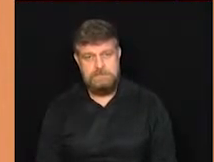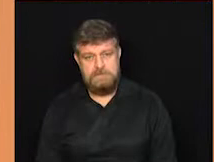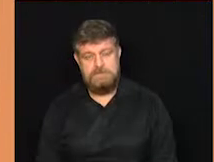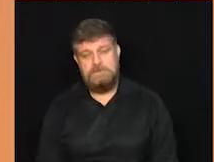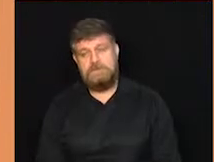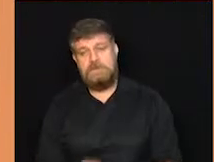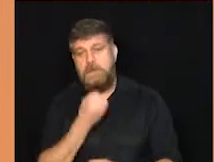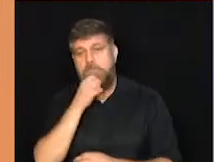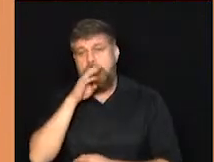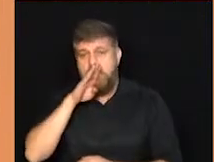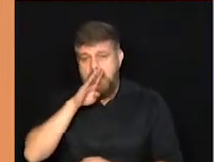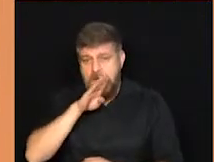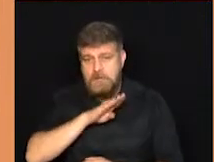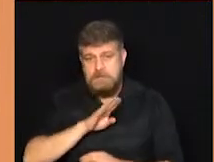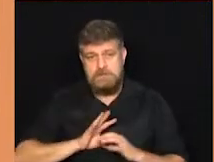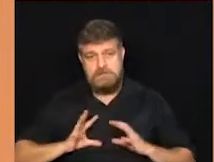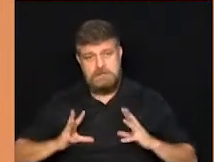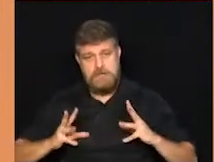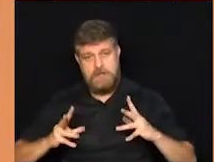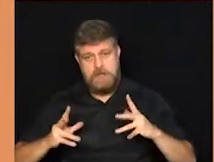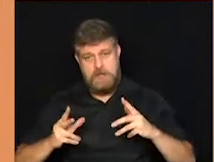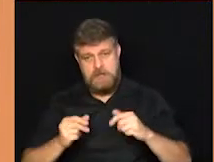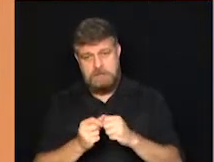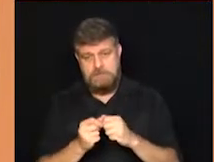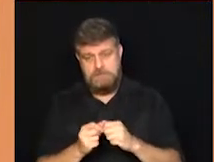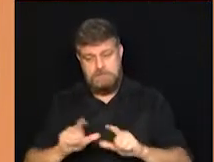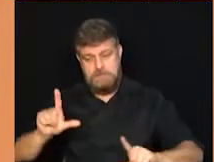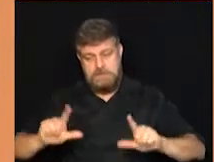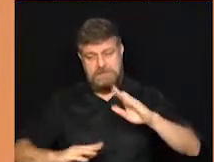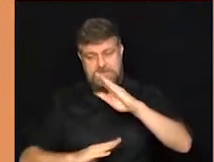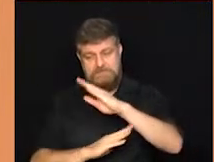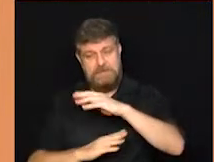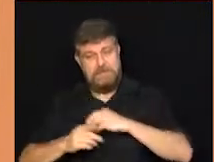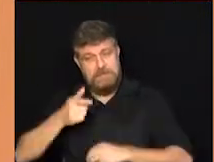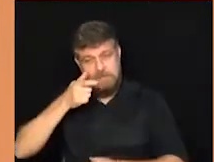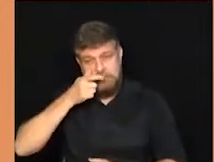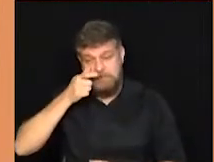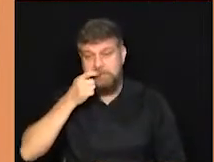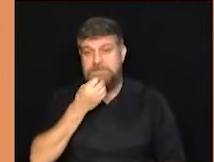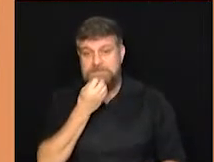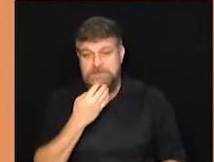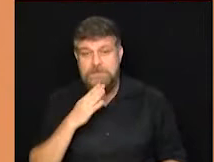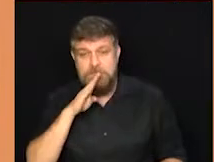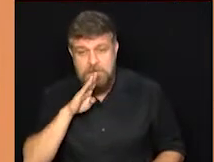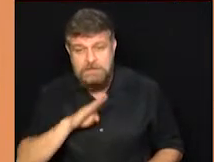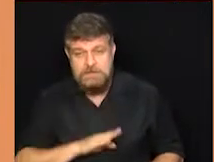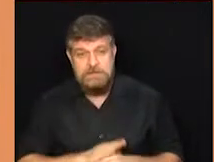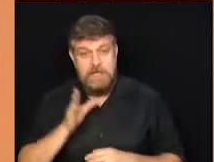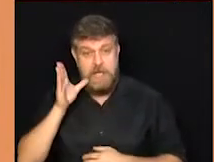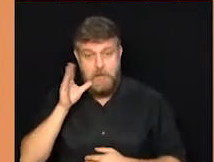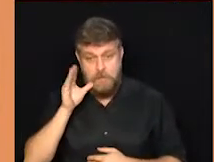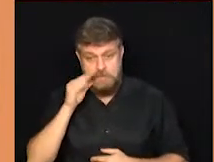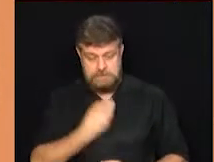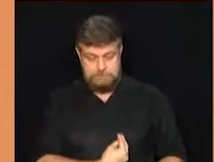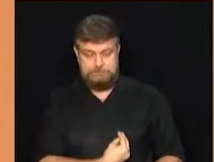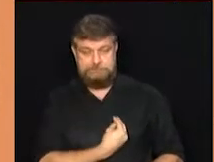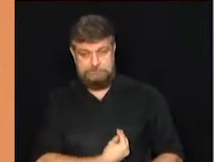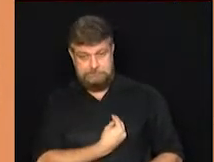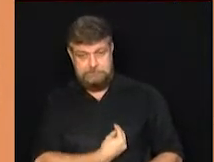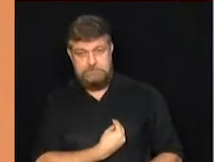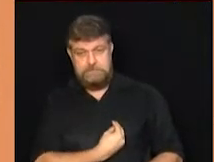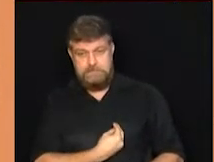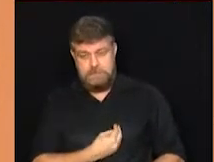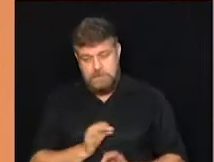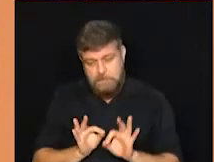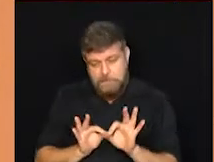Boa tarde a todo mundo que acompanha a gente pela TV Câmara. Boa tarde a todos os funcionários que estão aqui na casa para que essa